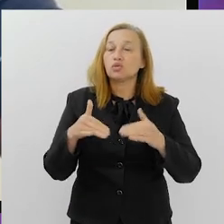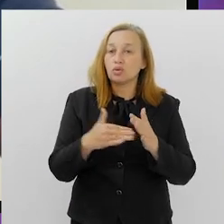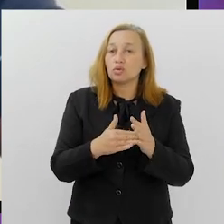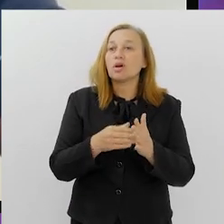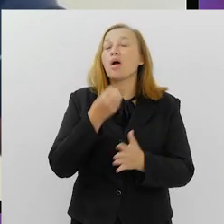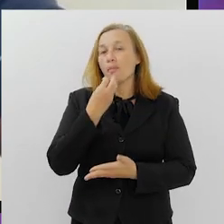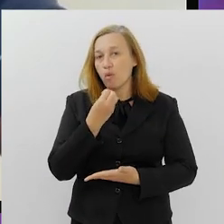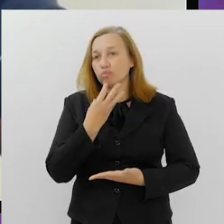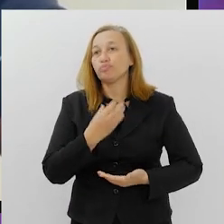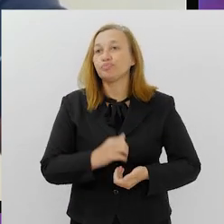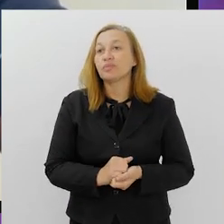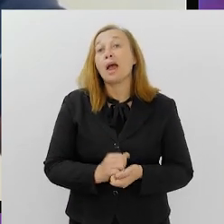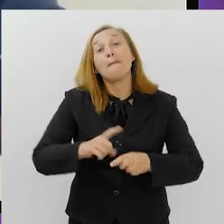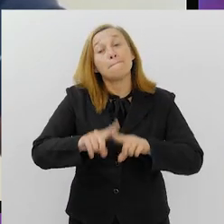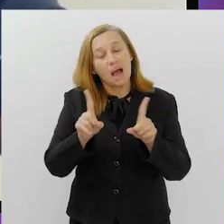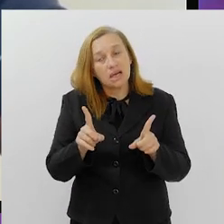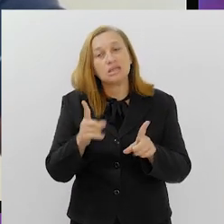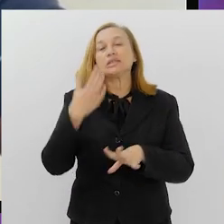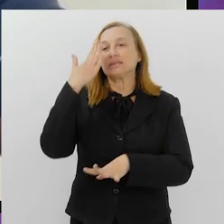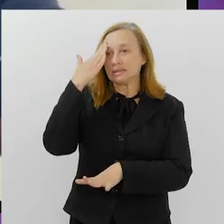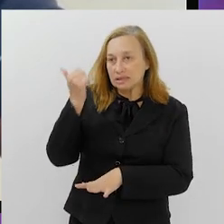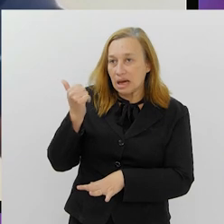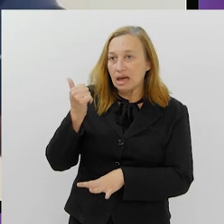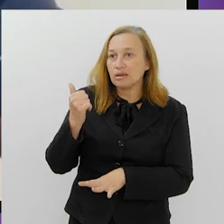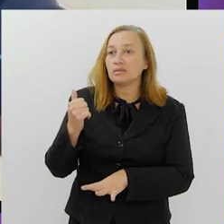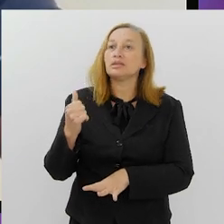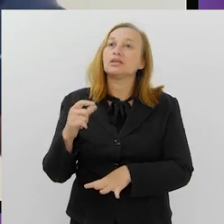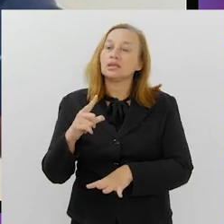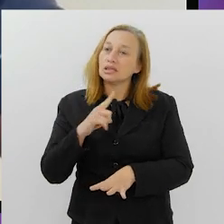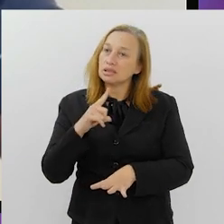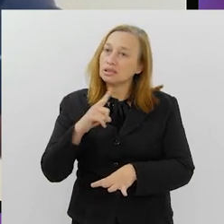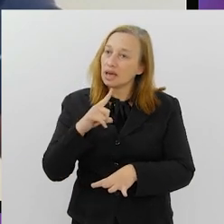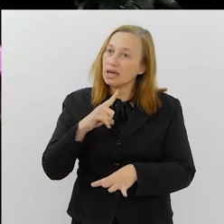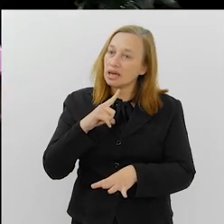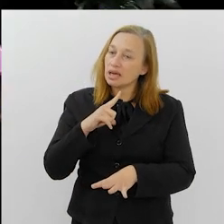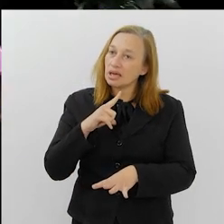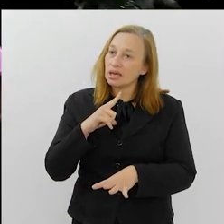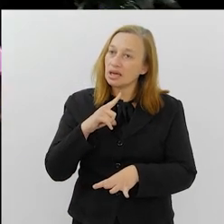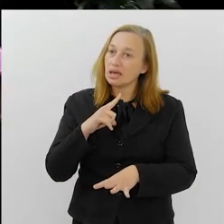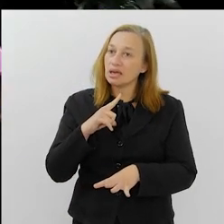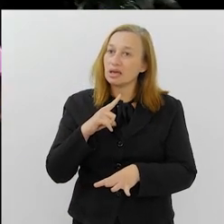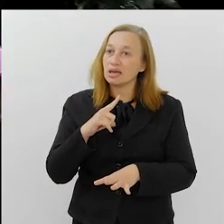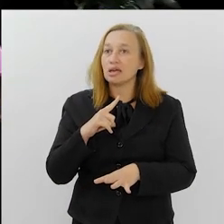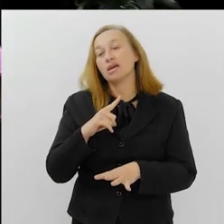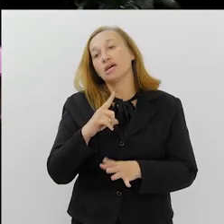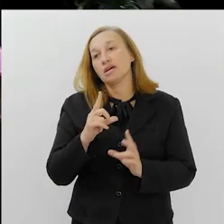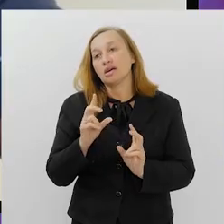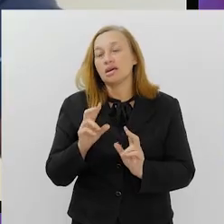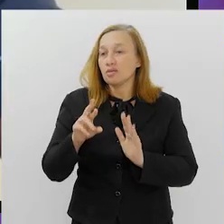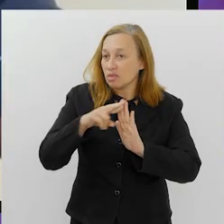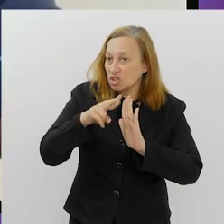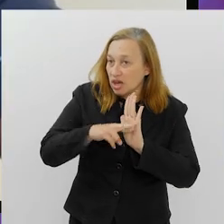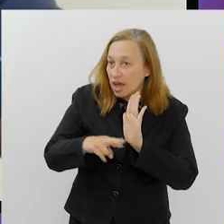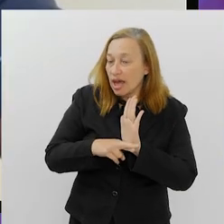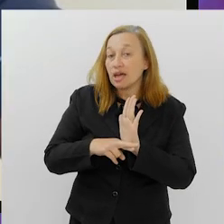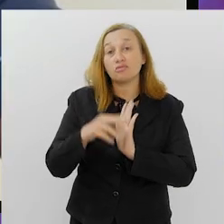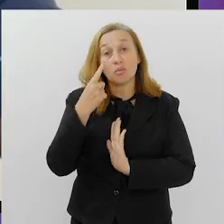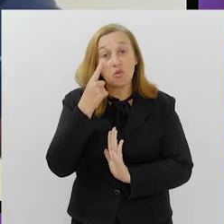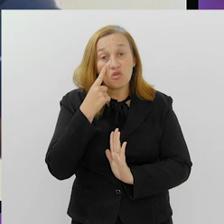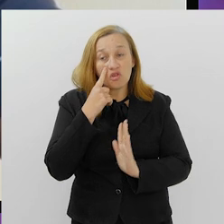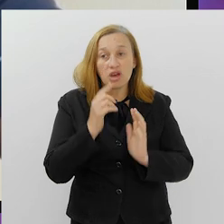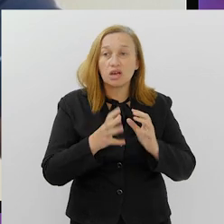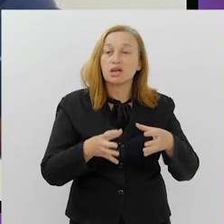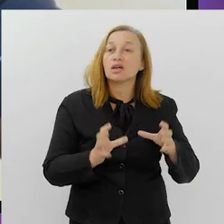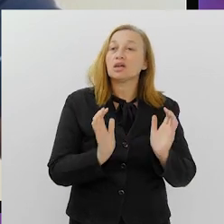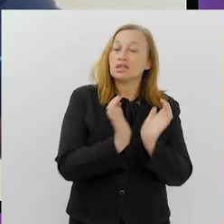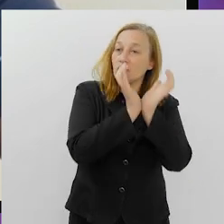mundo é muito válido. Mas a gente sabe que tem uma hierarquia no clube. Vamos focar nessa Copa Rio, né? A